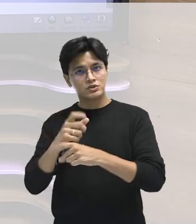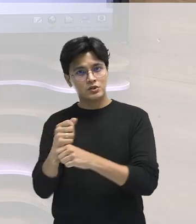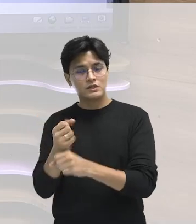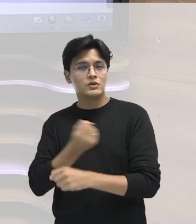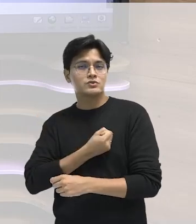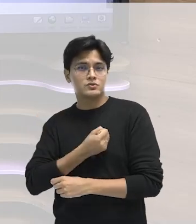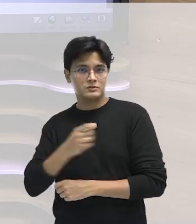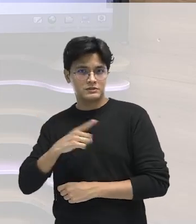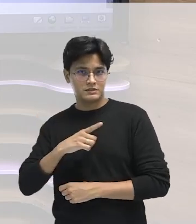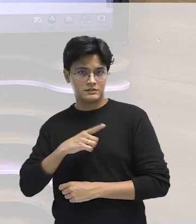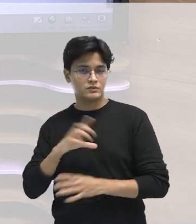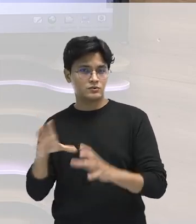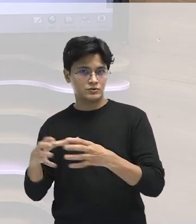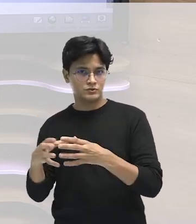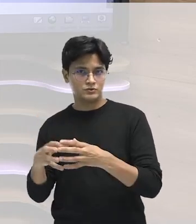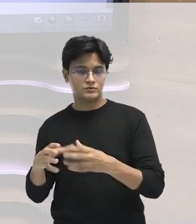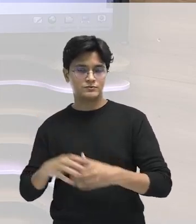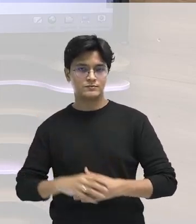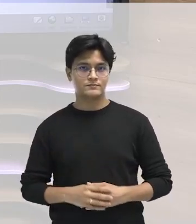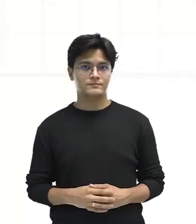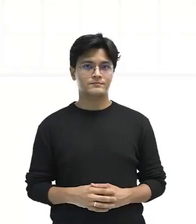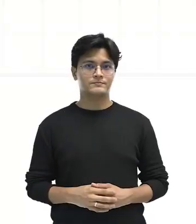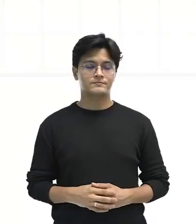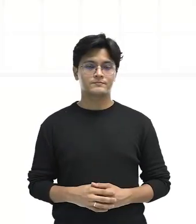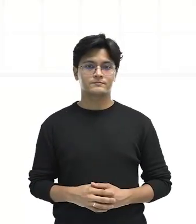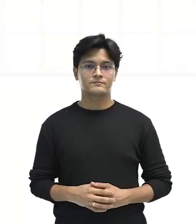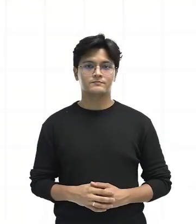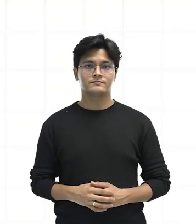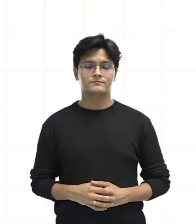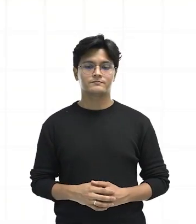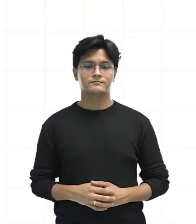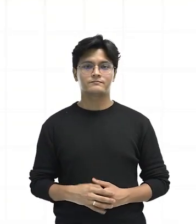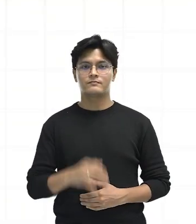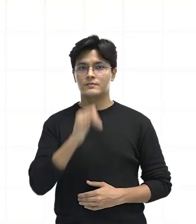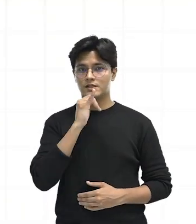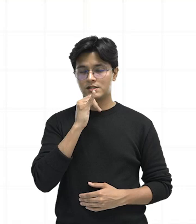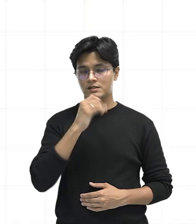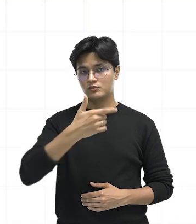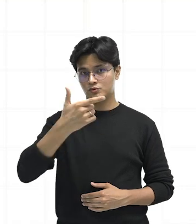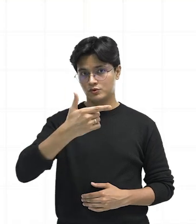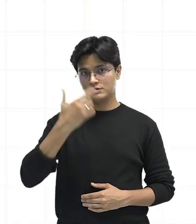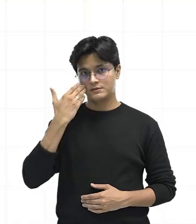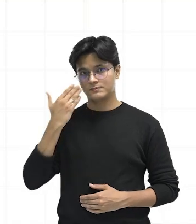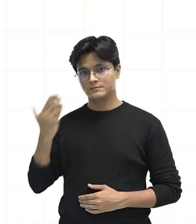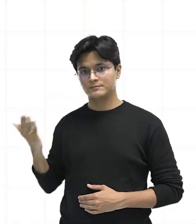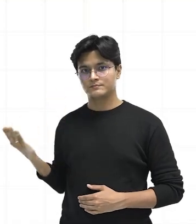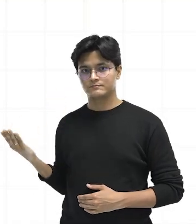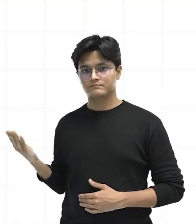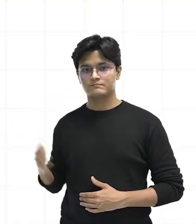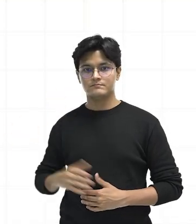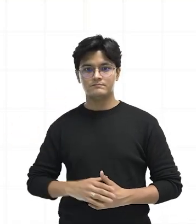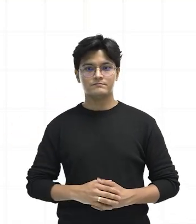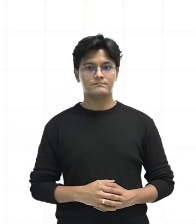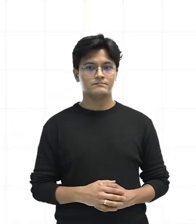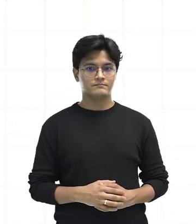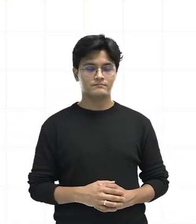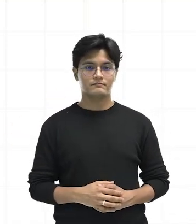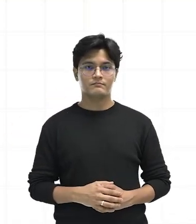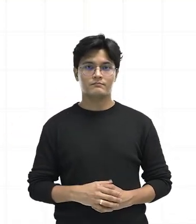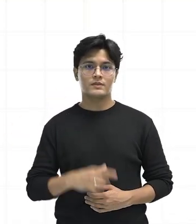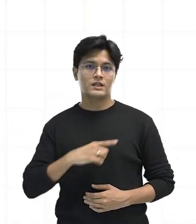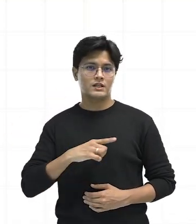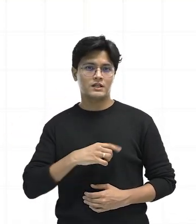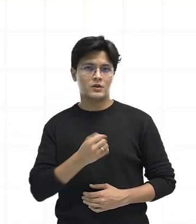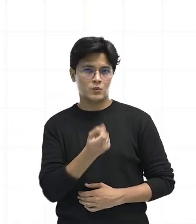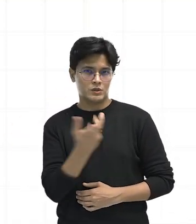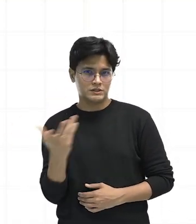tem. Bacana? Vamos seguindo. Olha esse outro exemplo aqui. As idades de 6